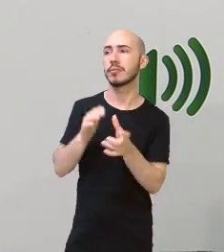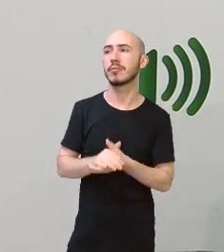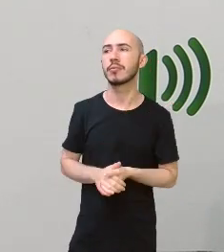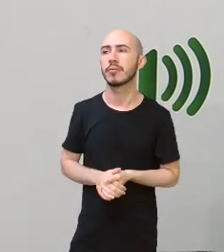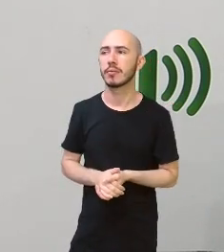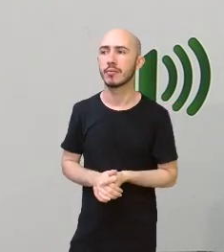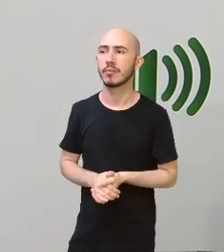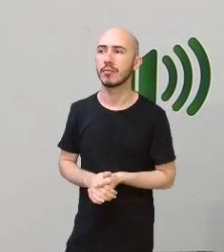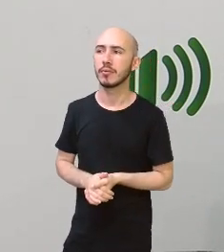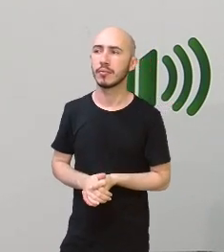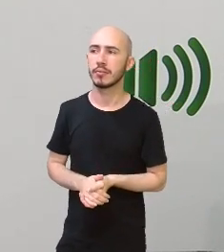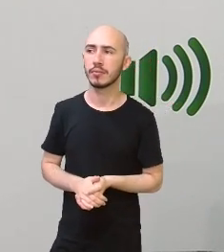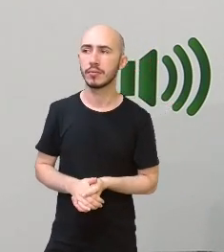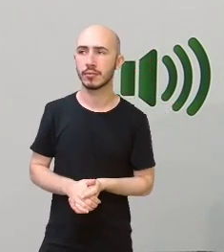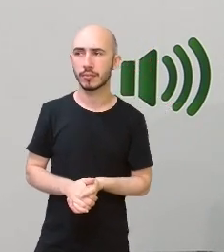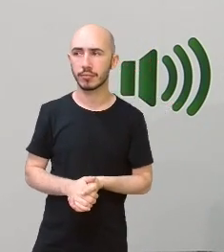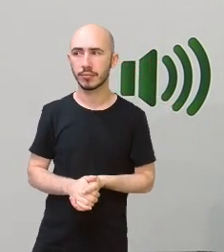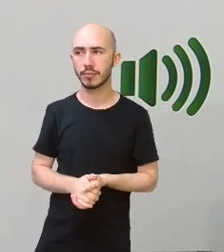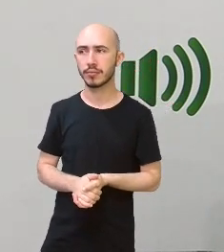Essa próximo